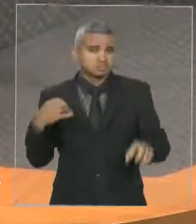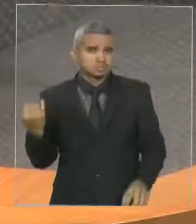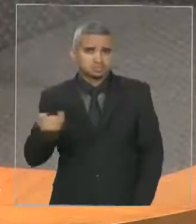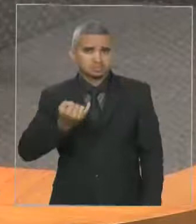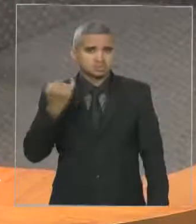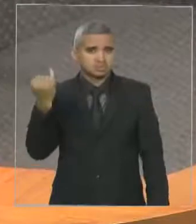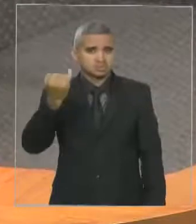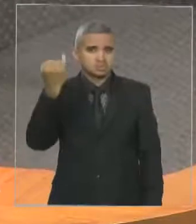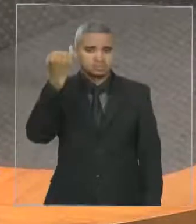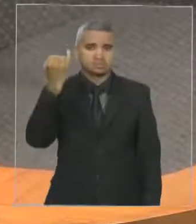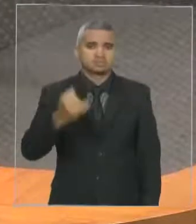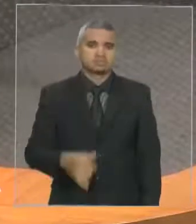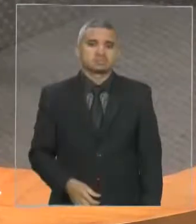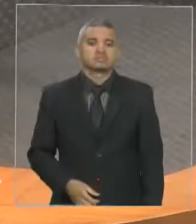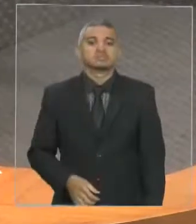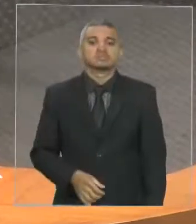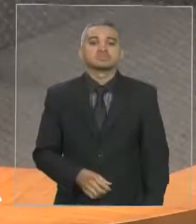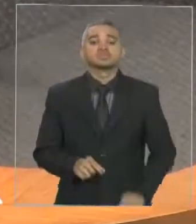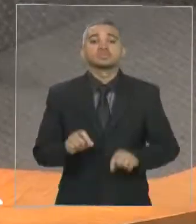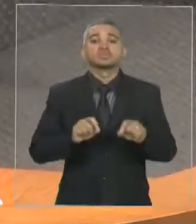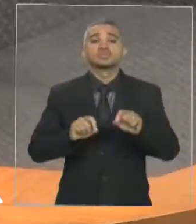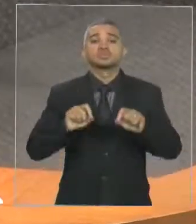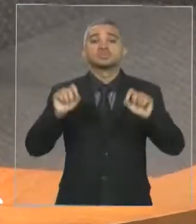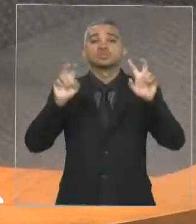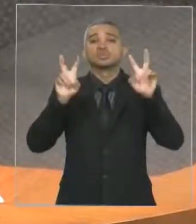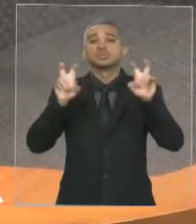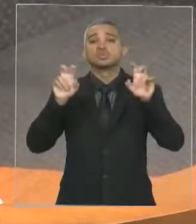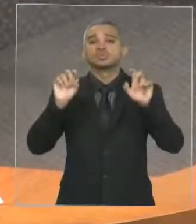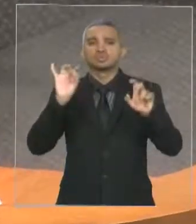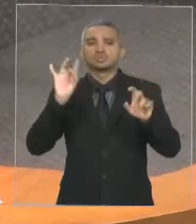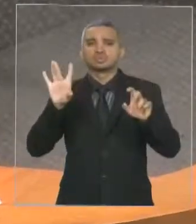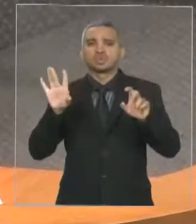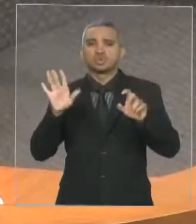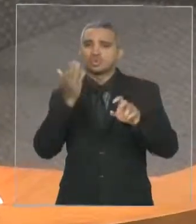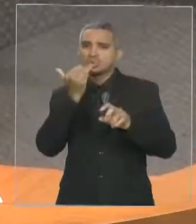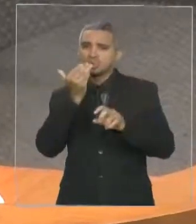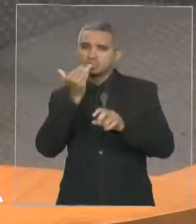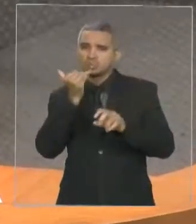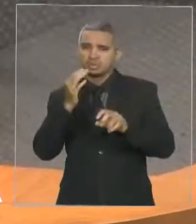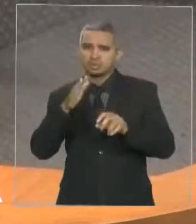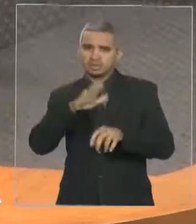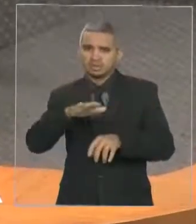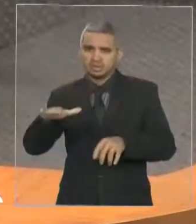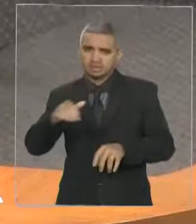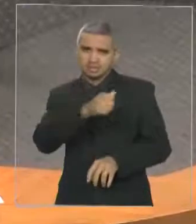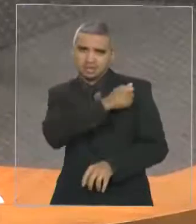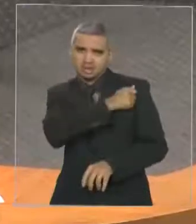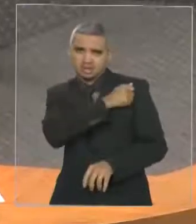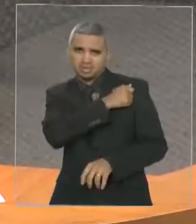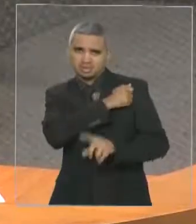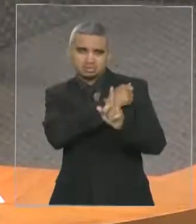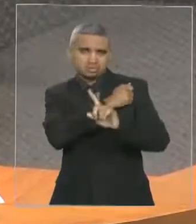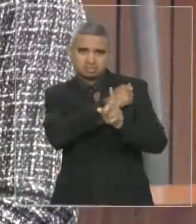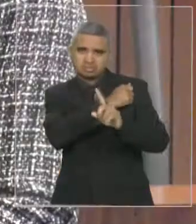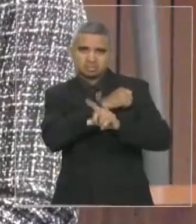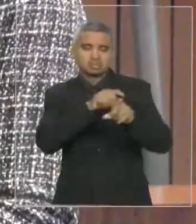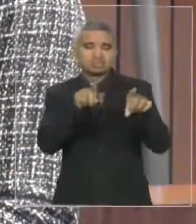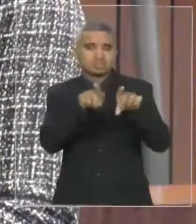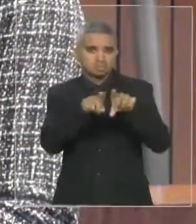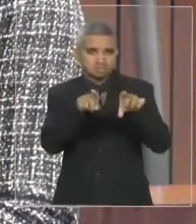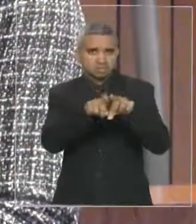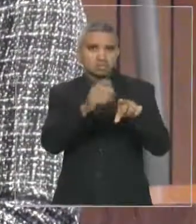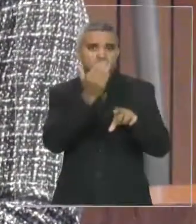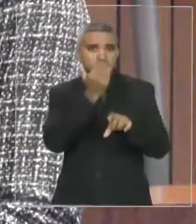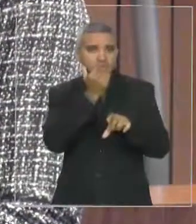importância, pois se trata não só da alimentação dos alunos, mas também de educação, pois